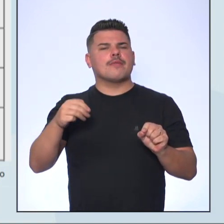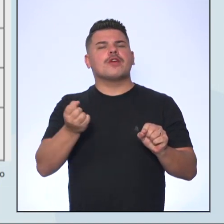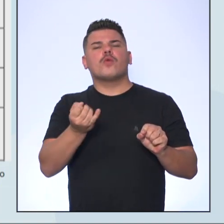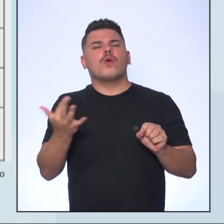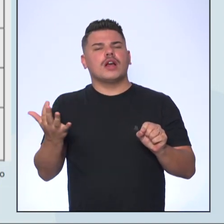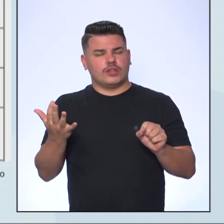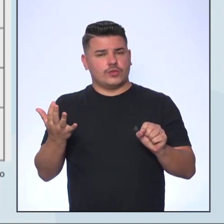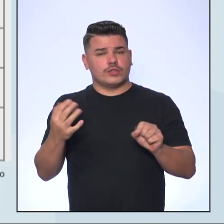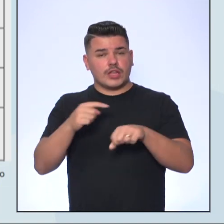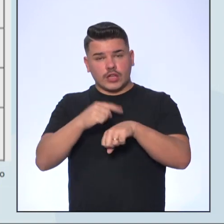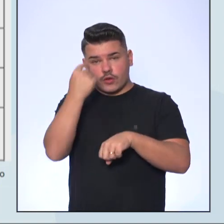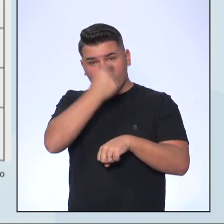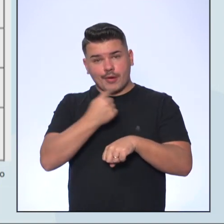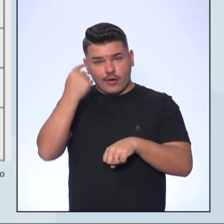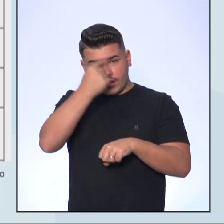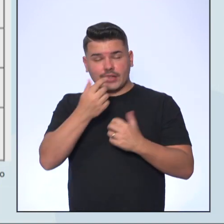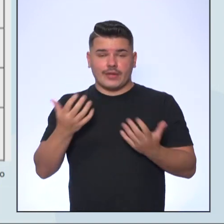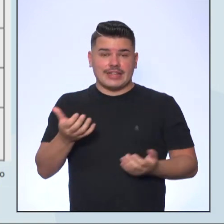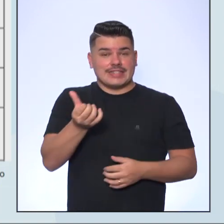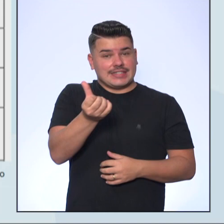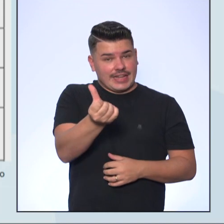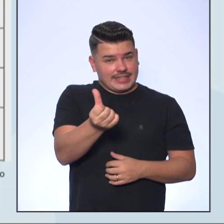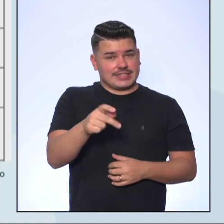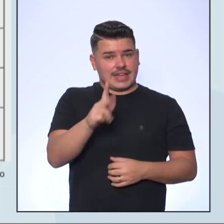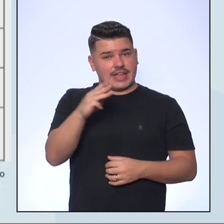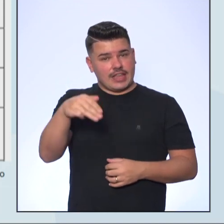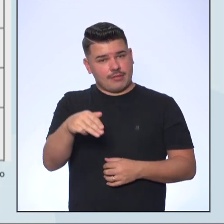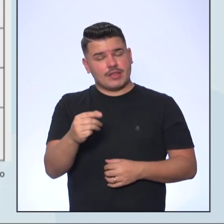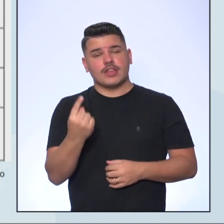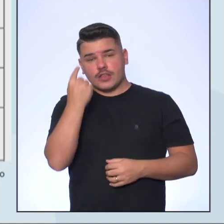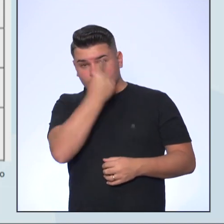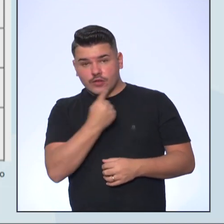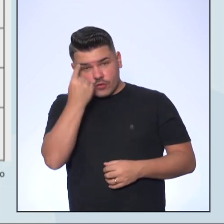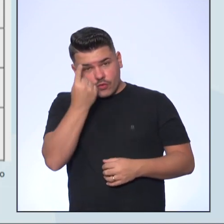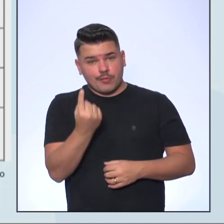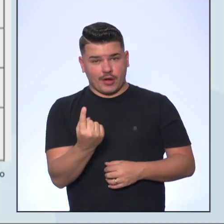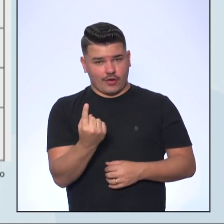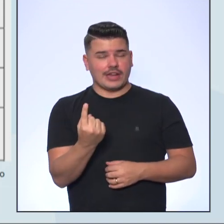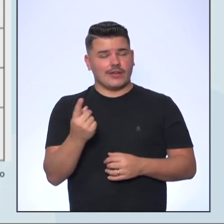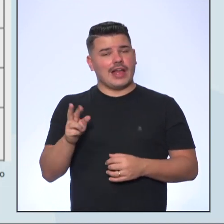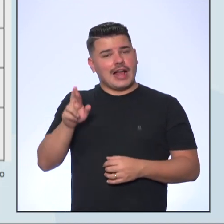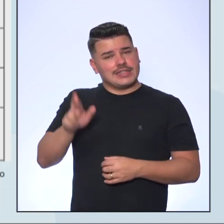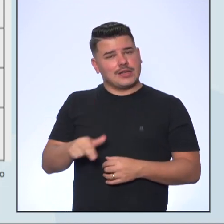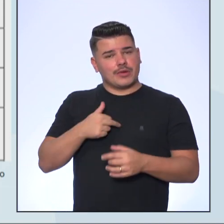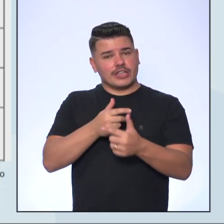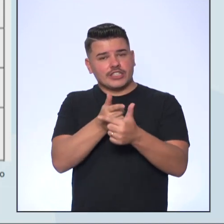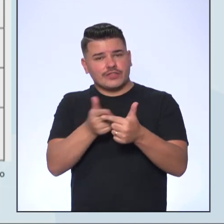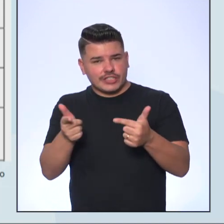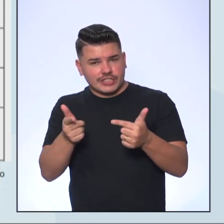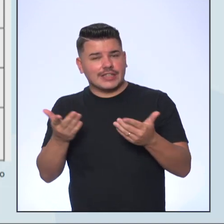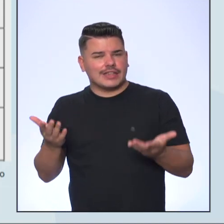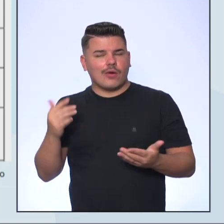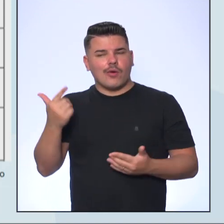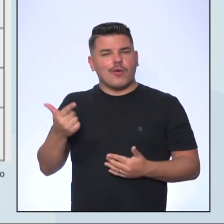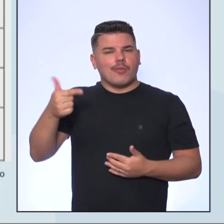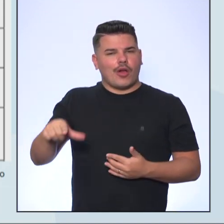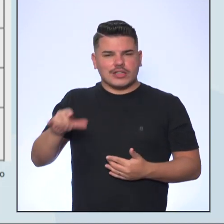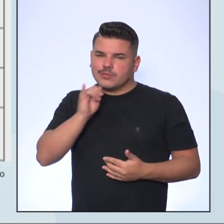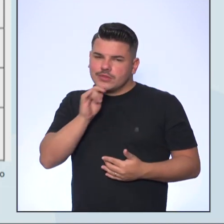fazia uma divisão, né? Então, a razão ali. Na próxima, então, para realizar uma viagem,